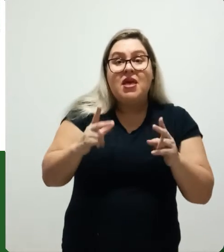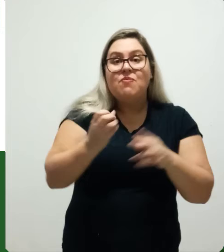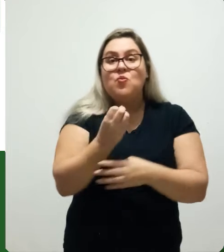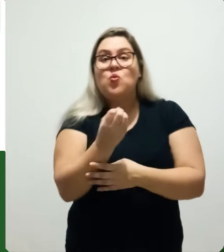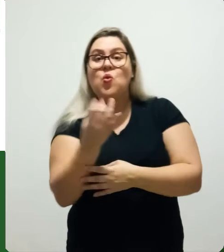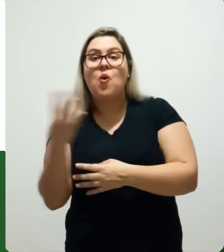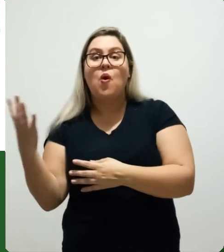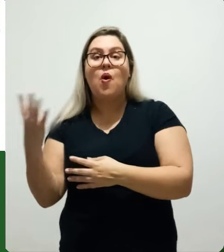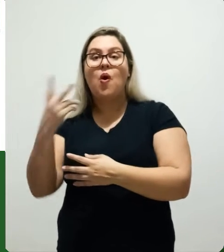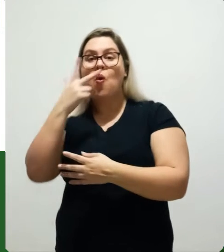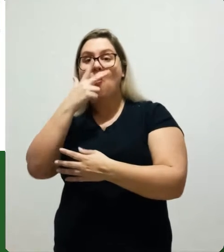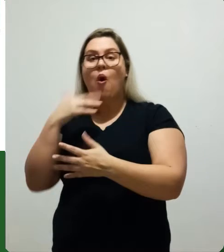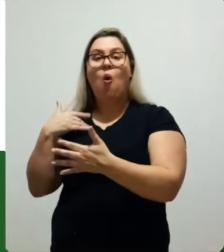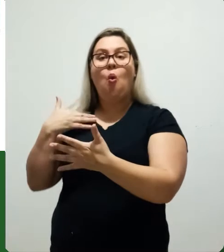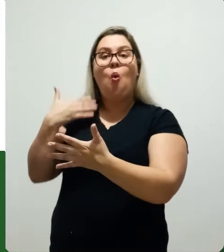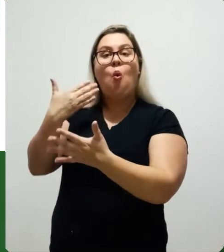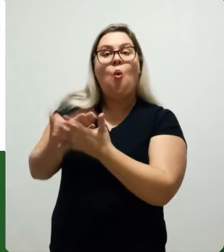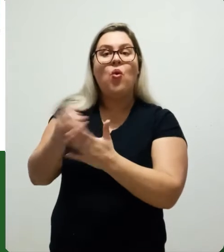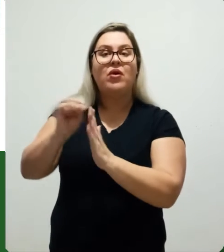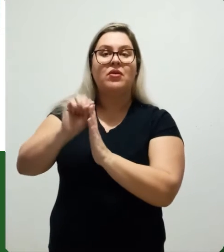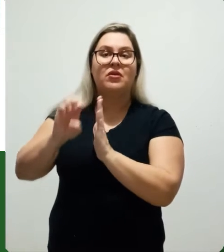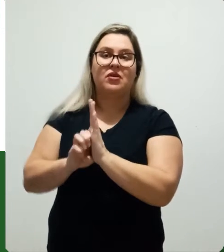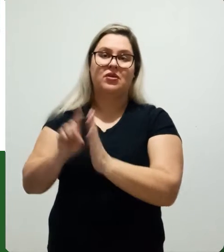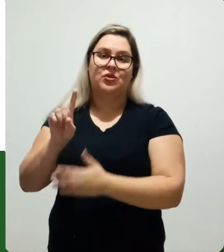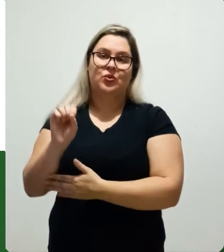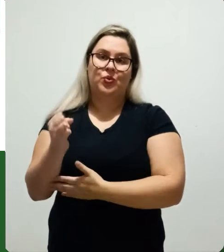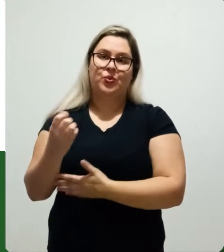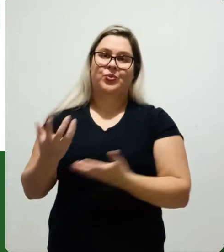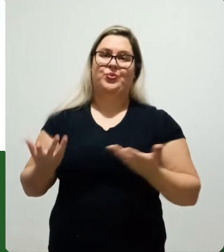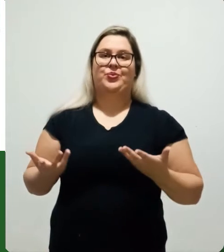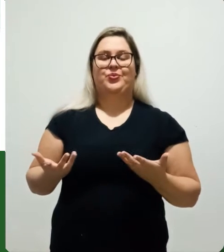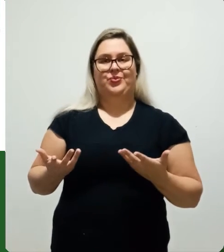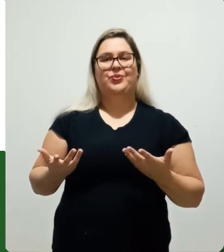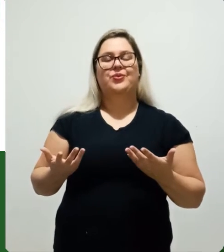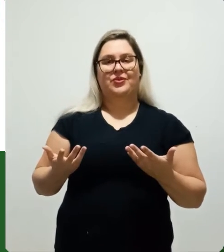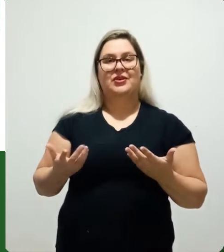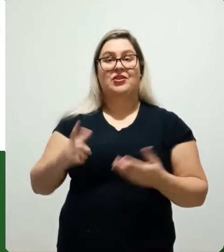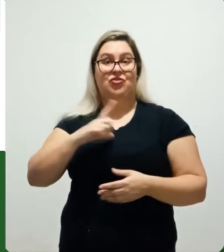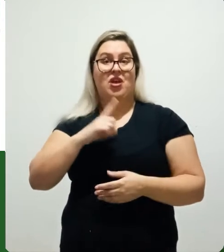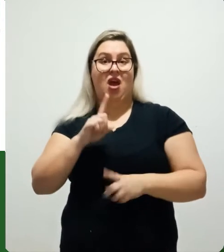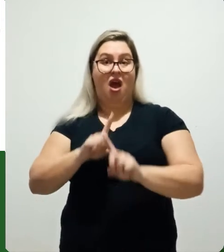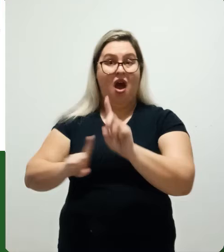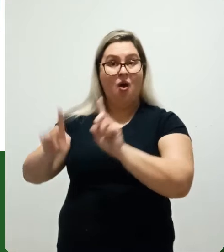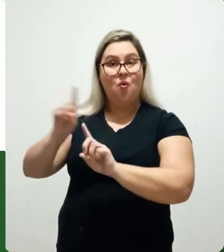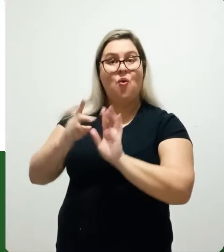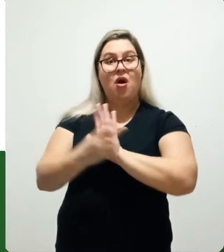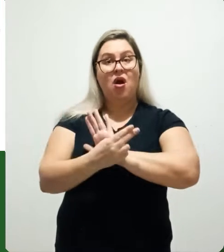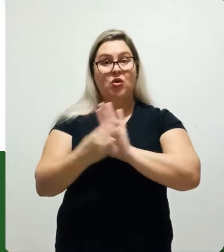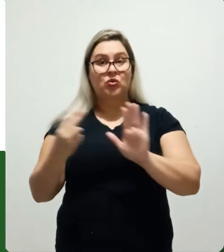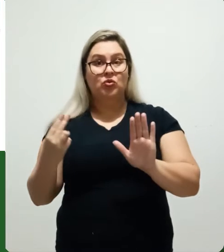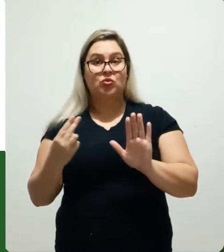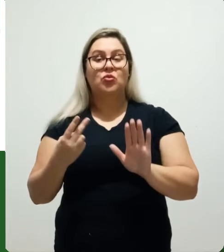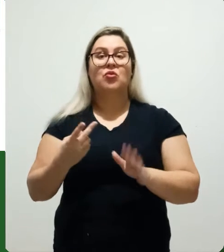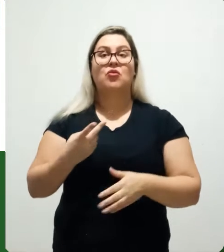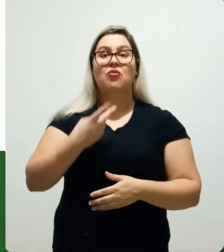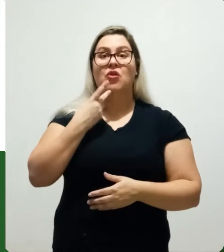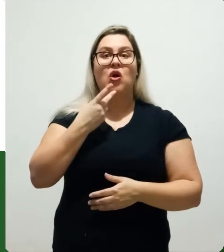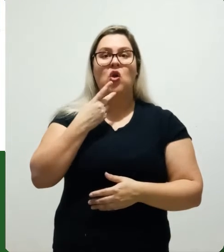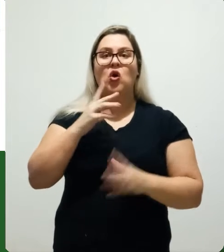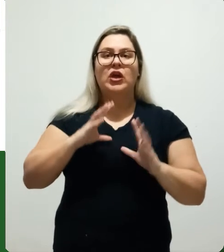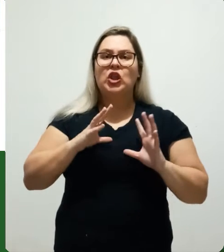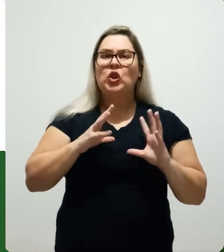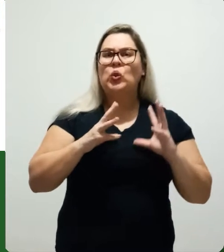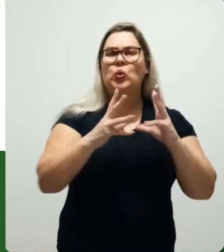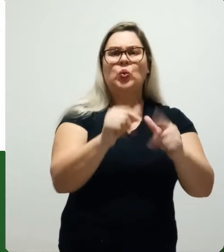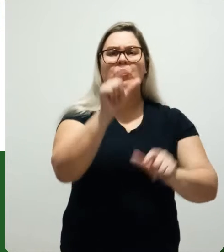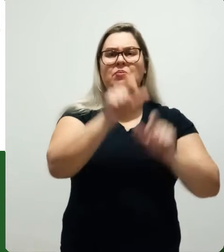mesma quantidade que no século XVIII todo. Tanto a ponto de se chegar a alguns autores dizer que praticamente todas as pessoas tinham